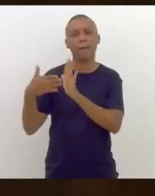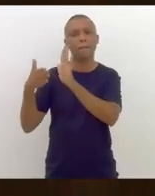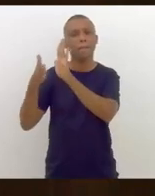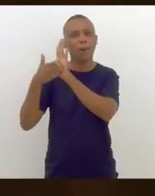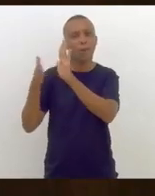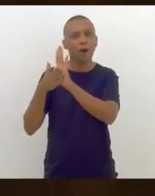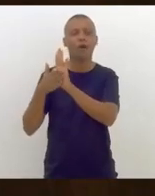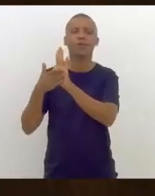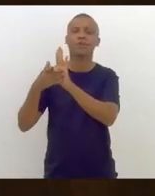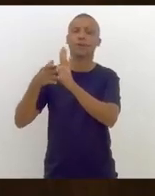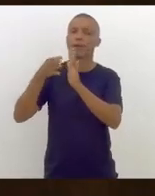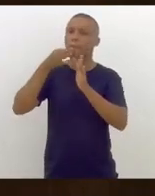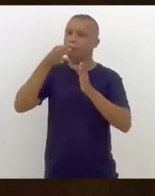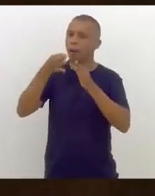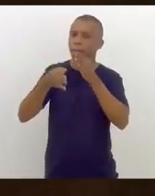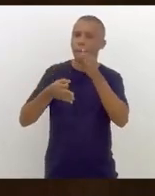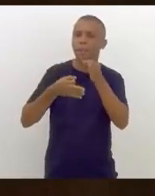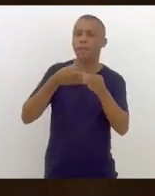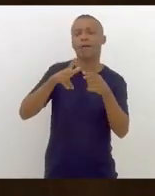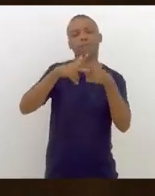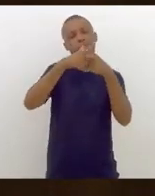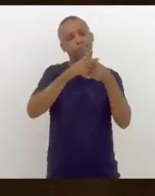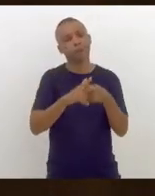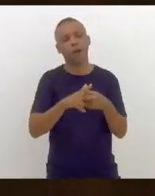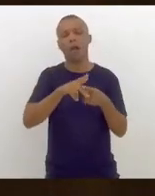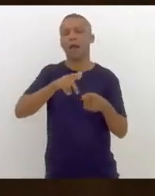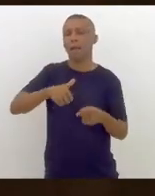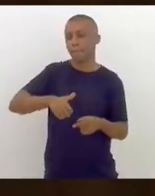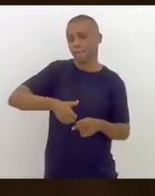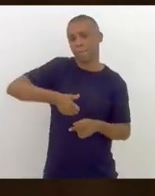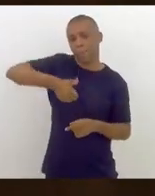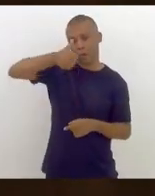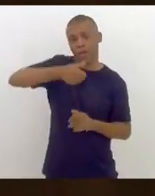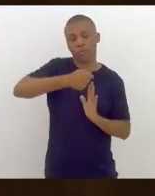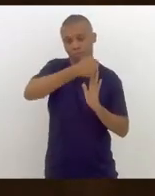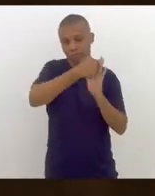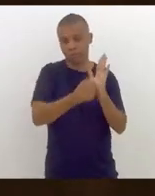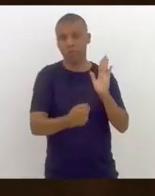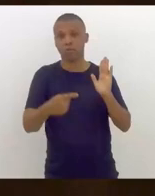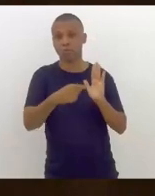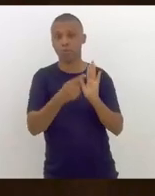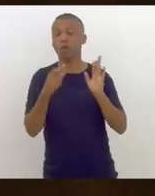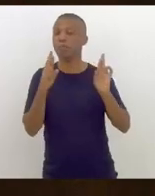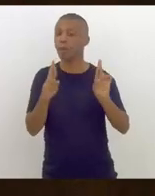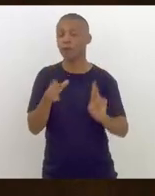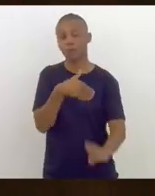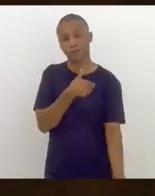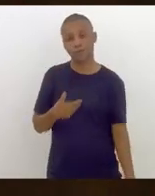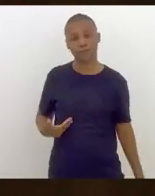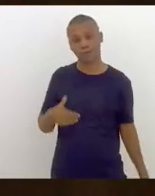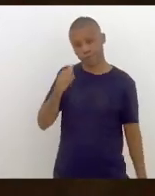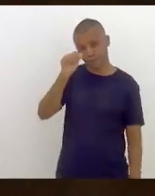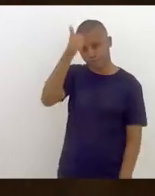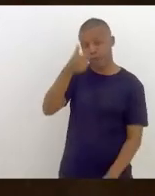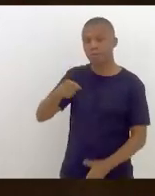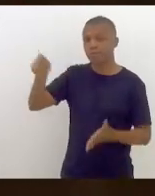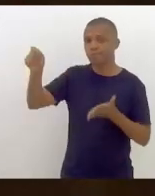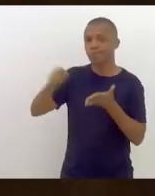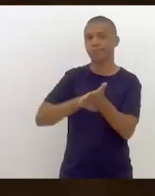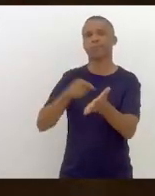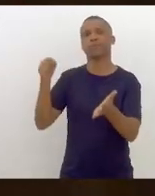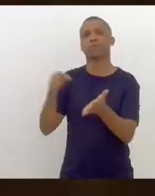emendas que aperfeiçoaram e eu espero ver o governador do Estado Claudio Castro sancionando